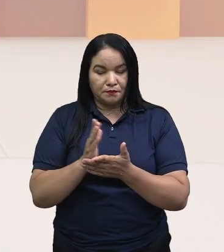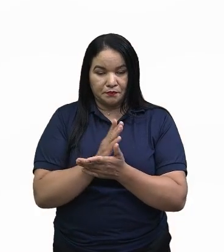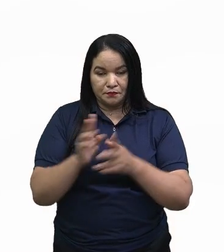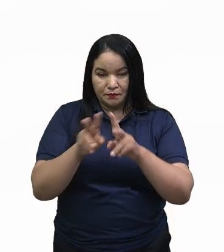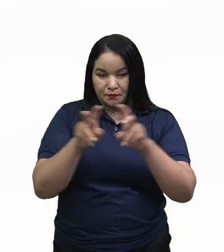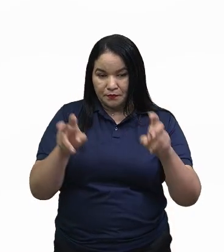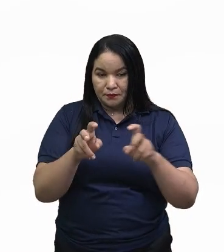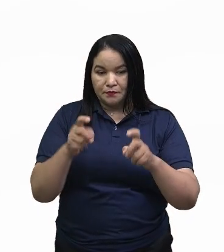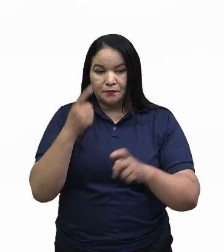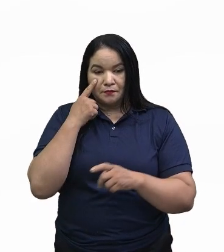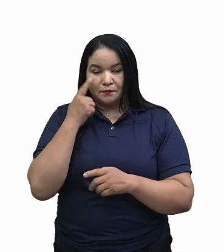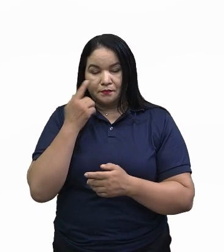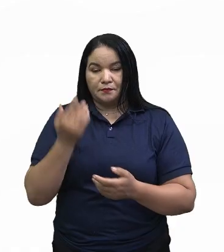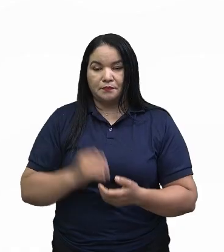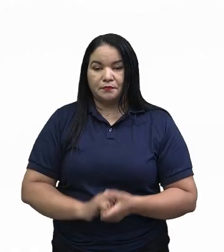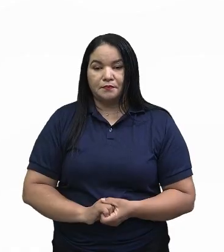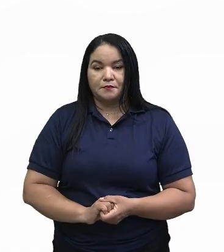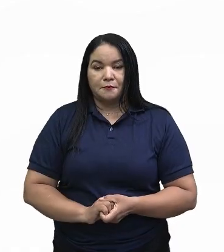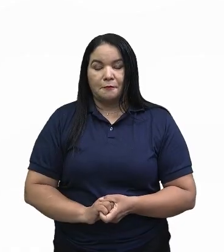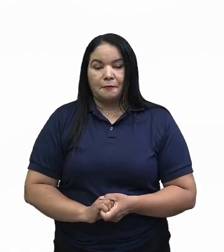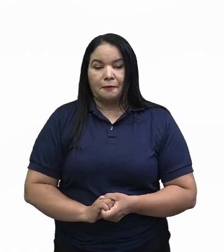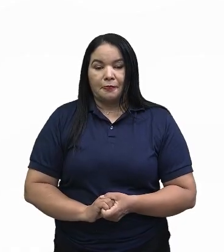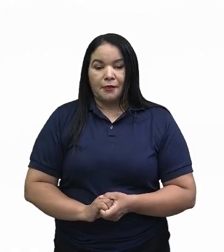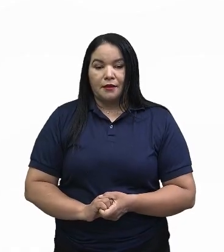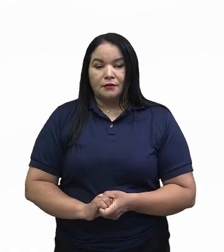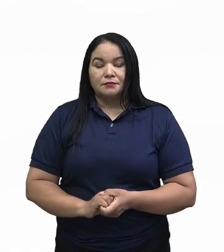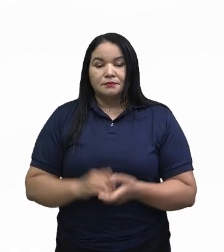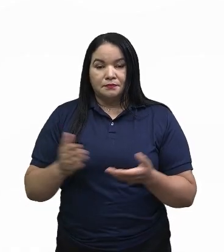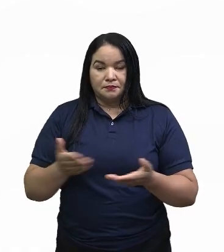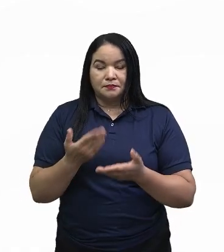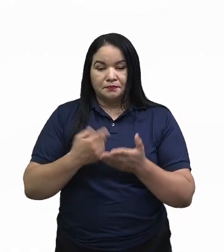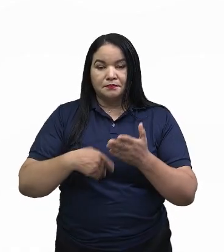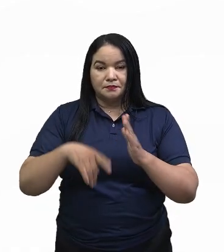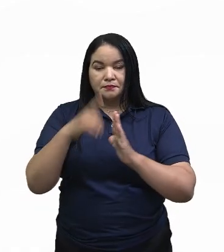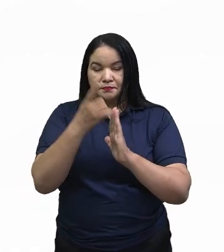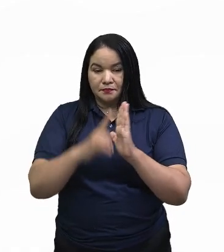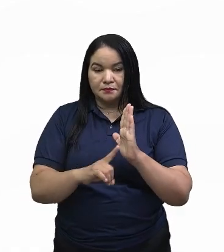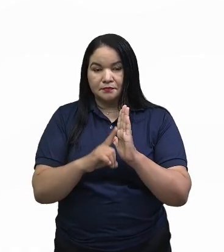pontos chaves, né, dessa Declaração